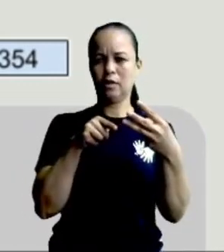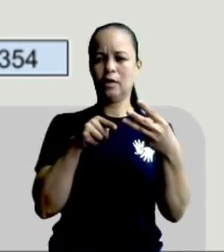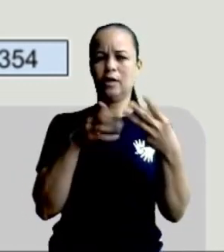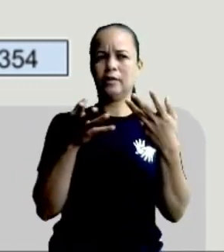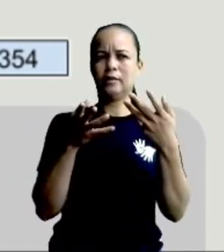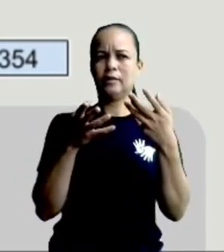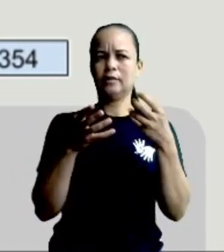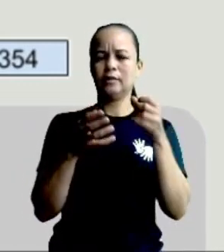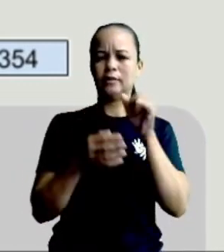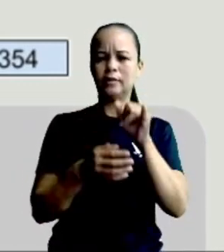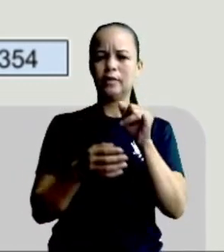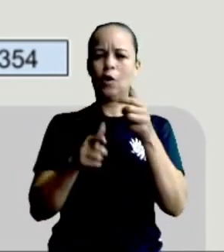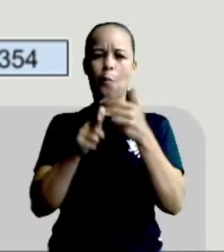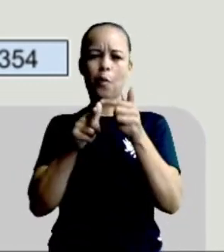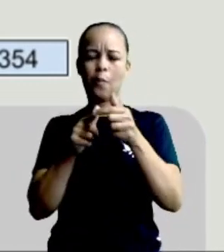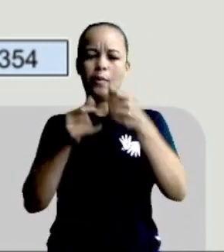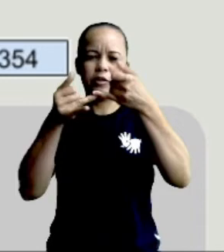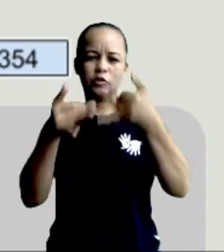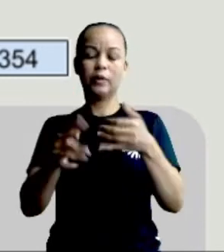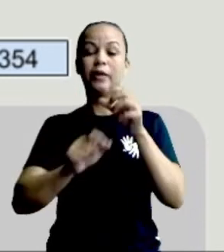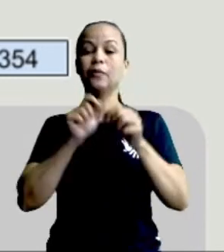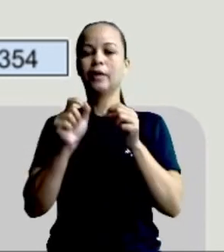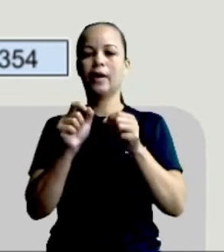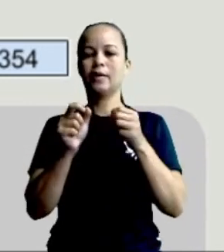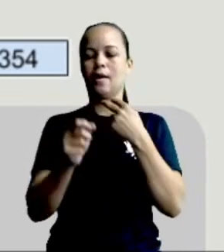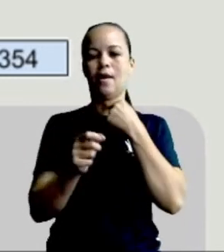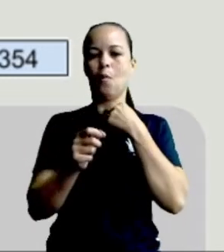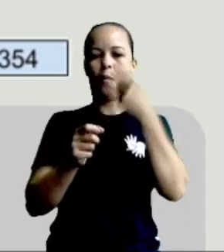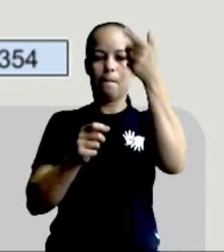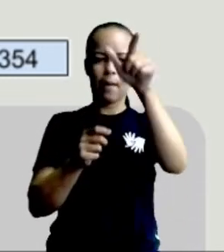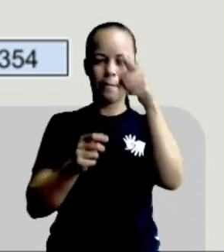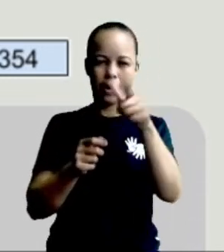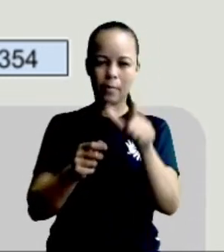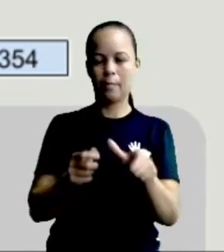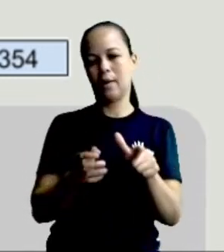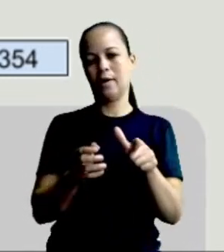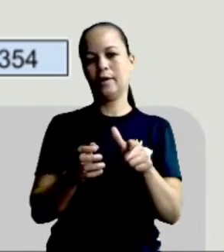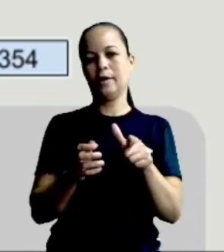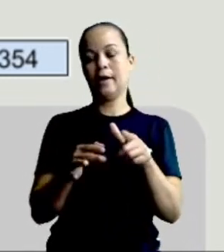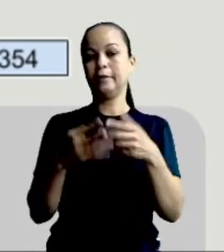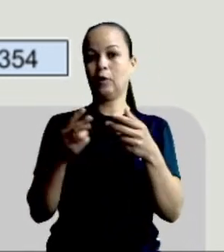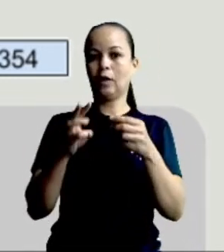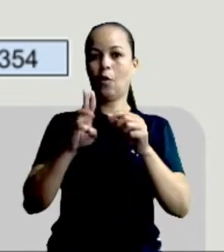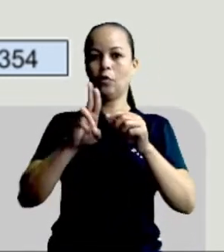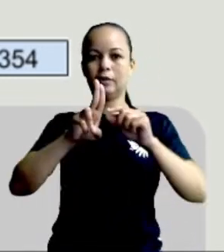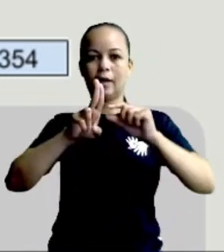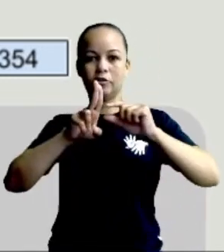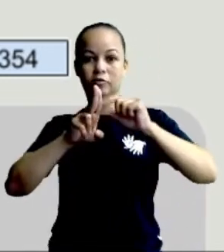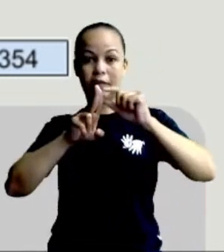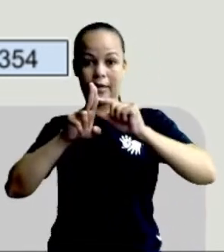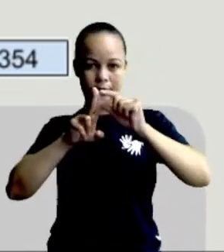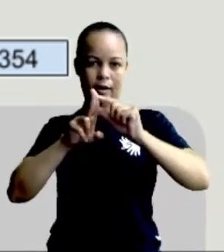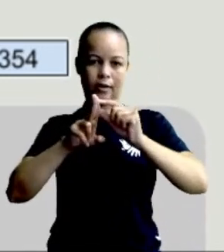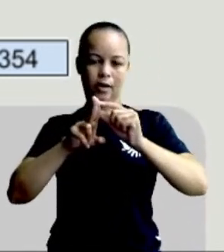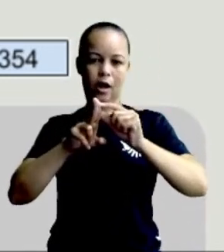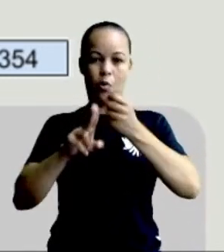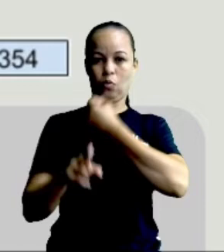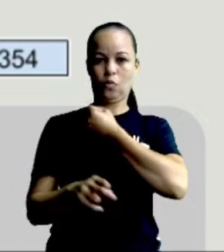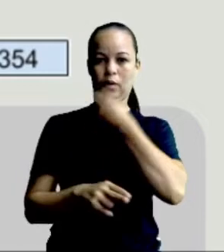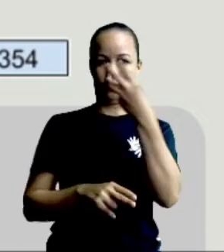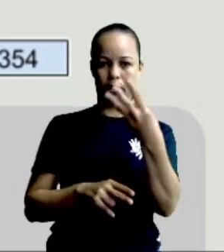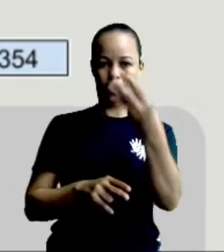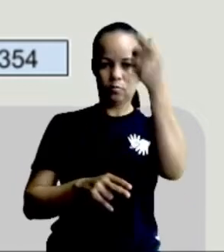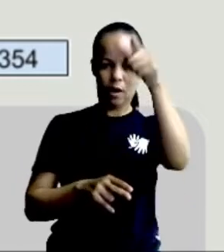repetir algarismos, o 3 ele não vai estar repetido na ordem das dezenas, né? É